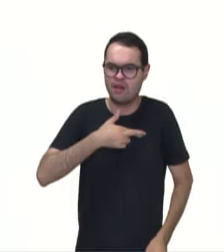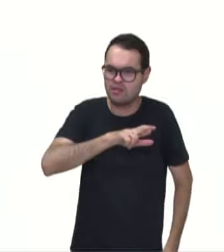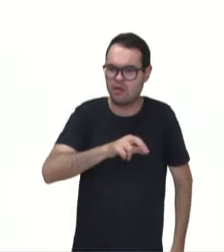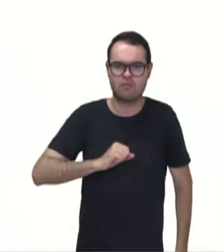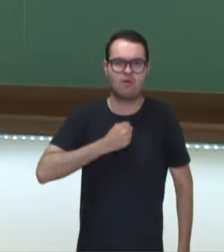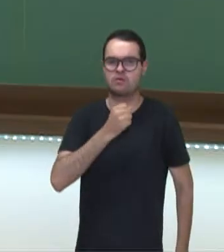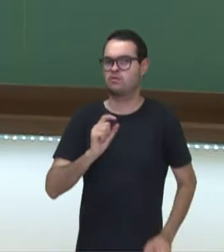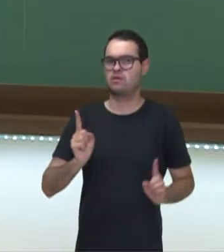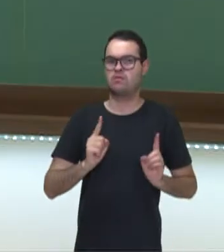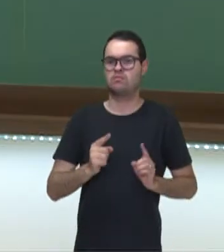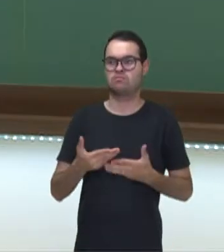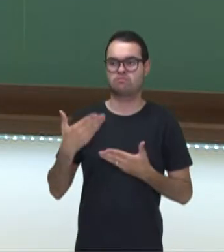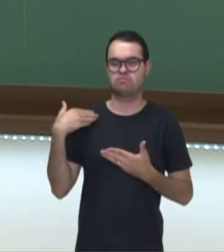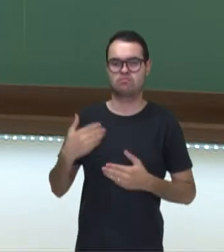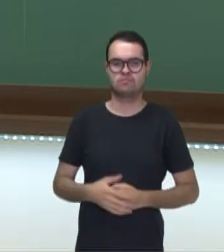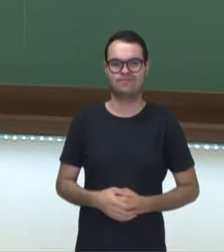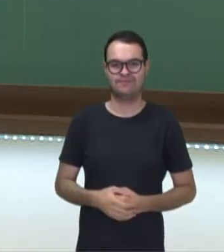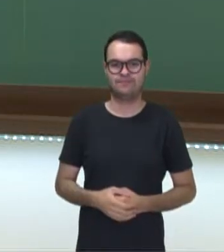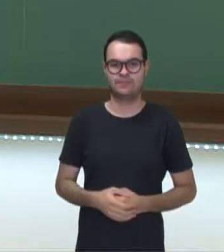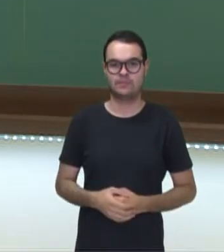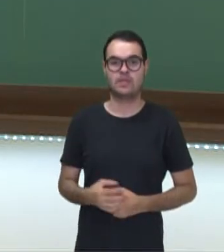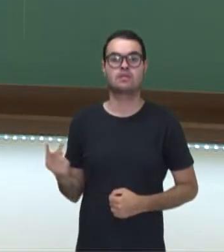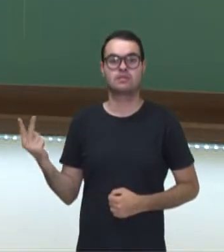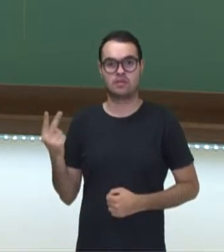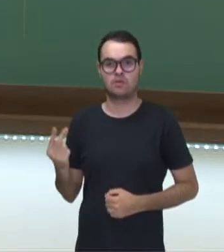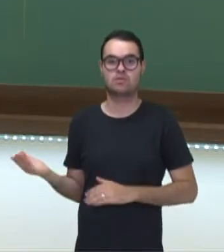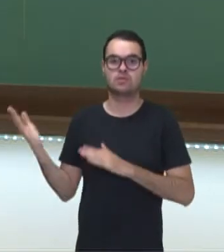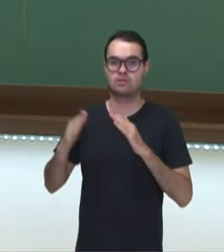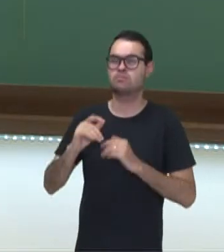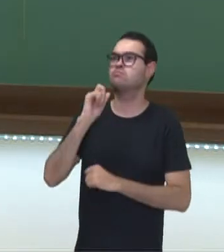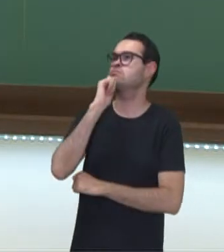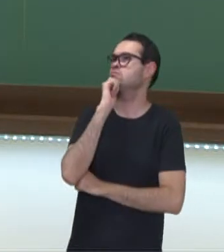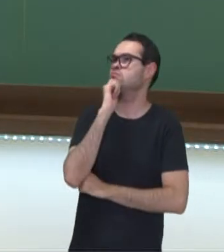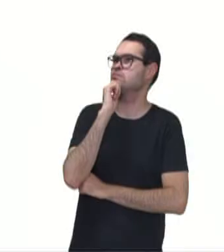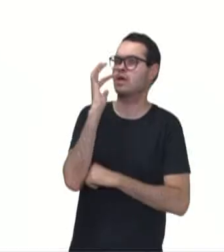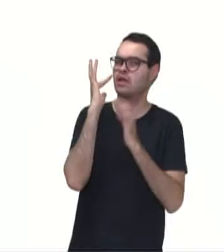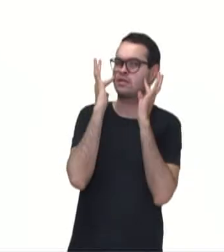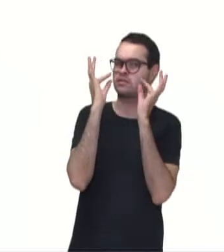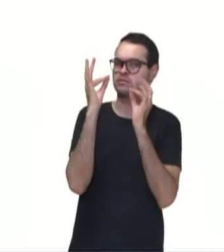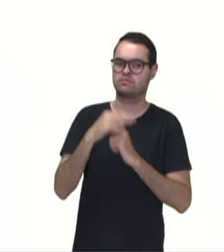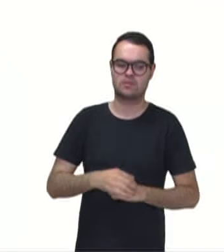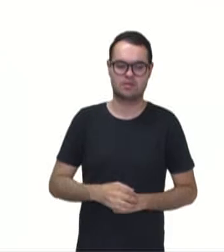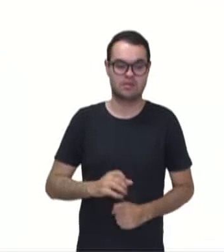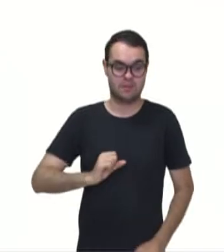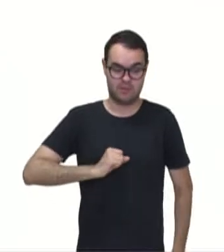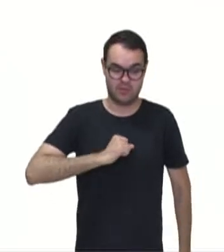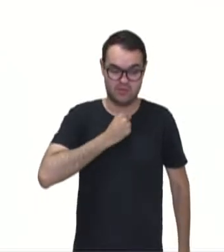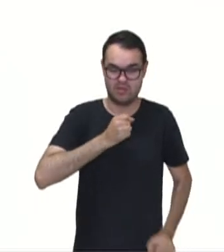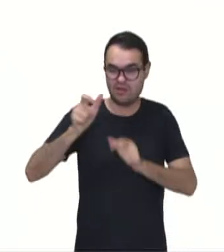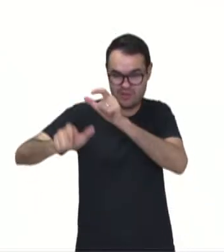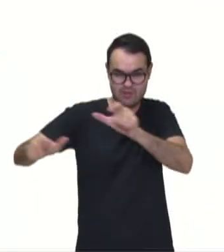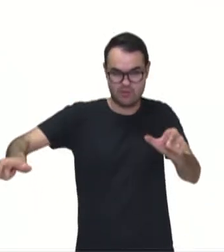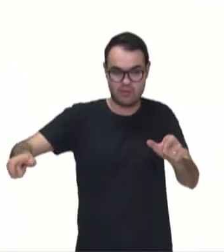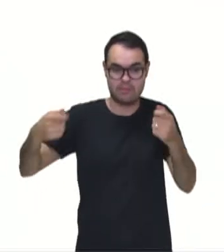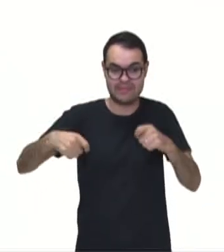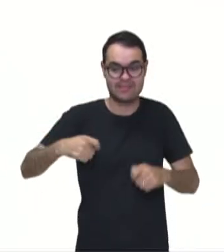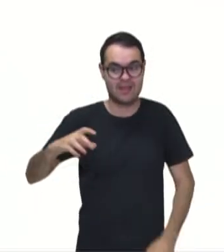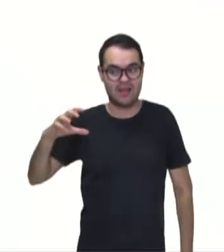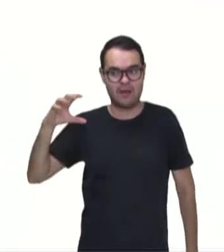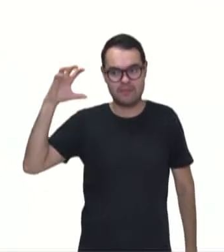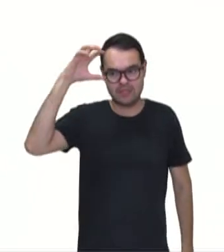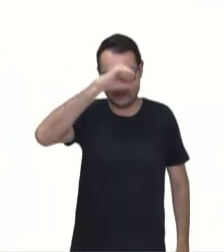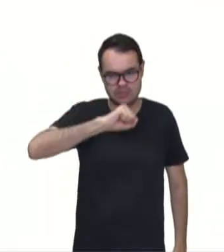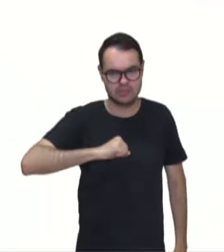verbal. E o nosso herói, o Armandinho, ainda está muito atento. Para odiar, as pessoas precisam aprender.